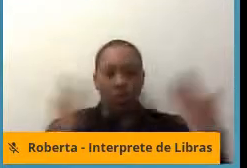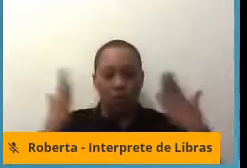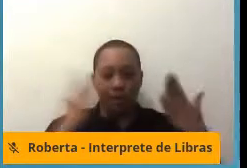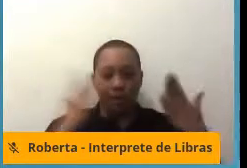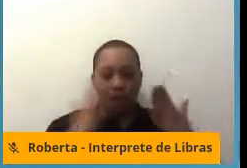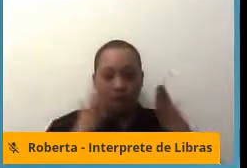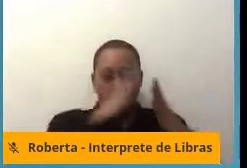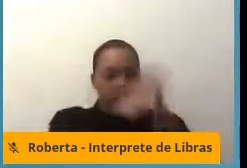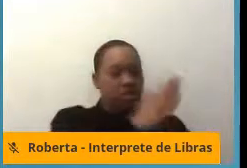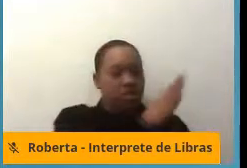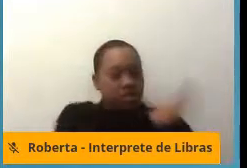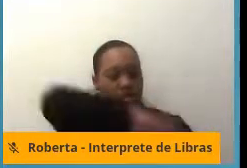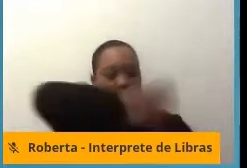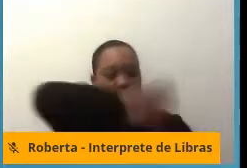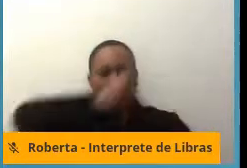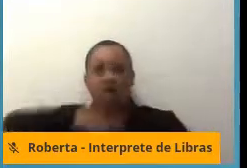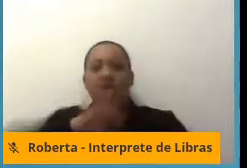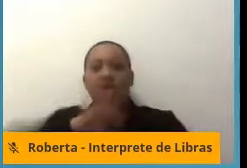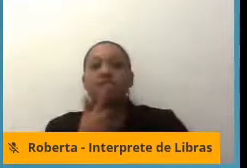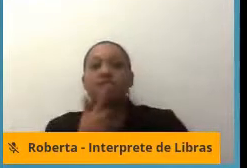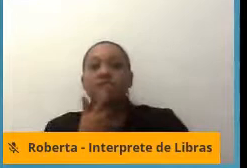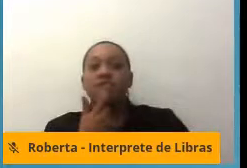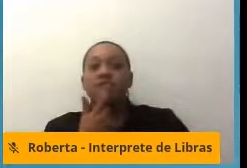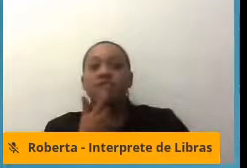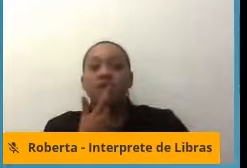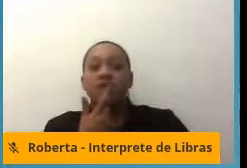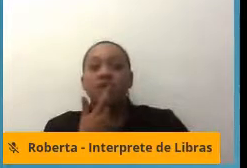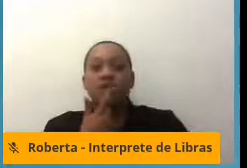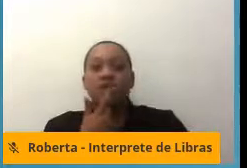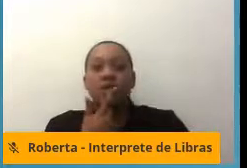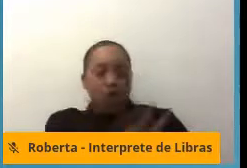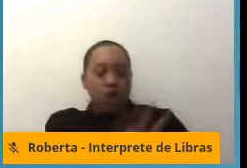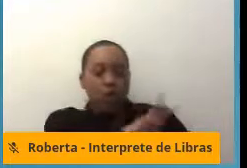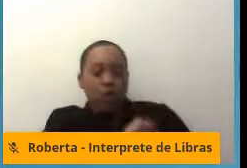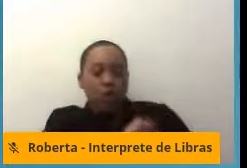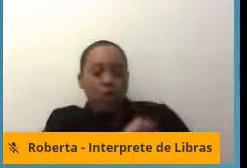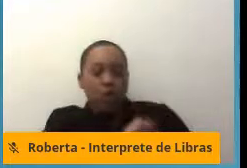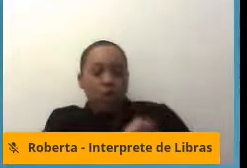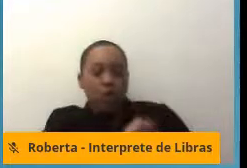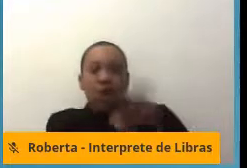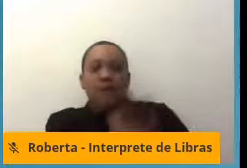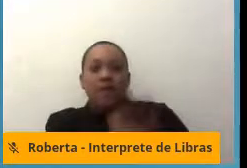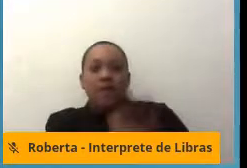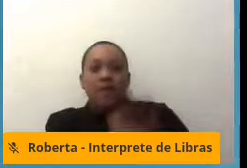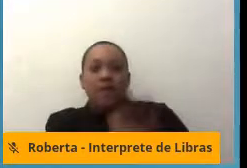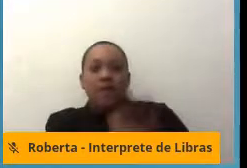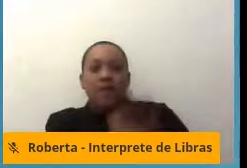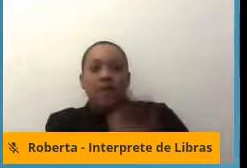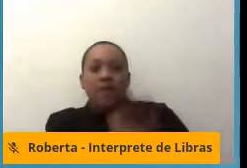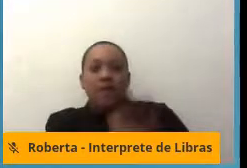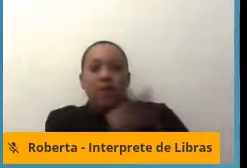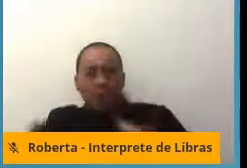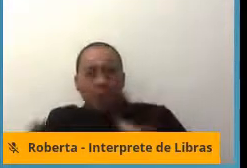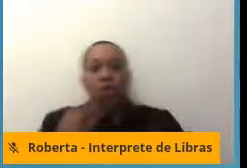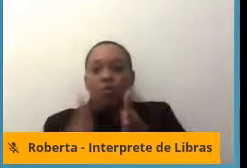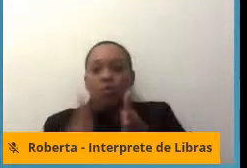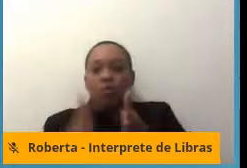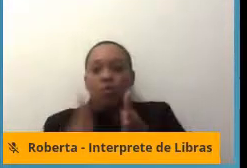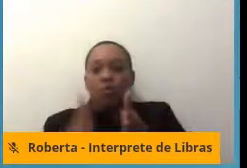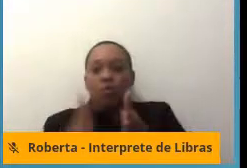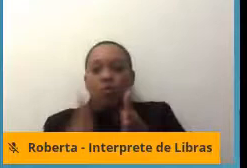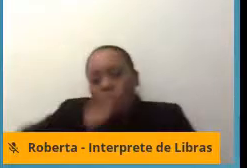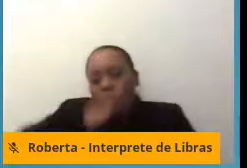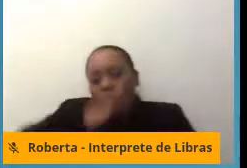está bem mais achatada do que essa. O pico foi diminuído e ela demora mais tempo para baixar. É o que a gente chama